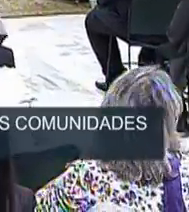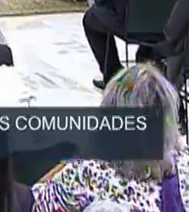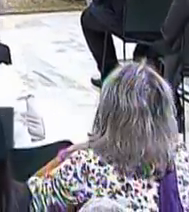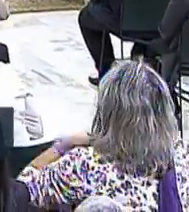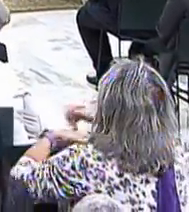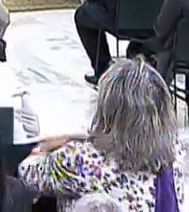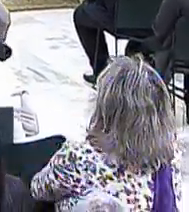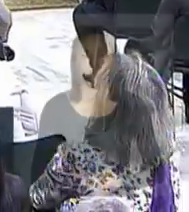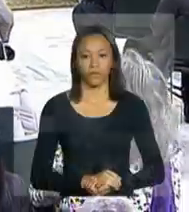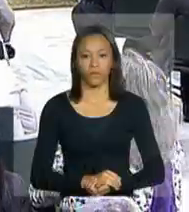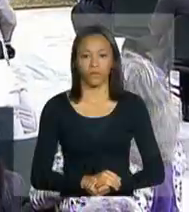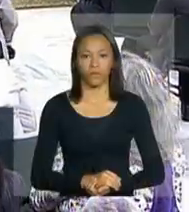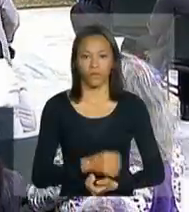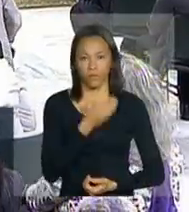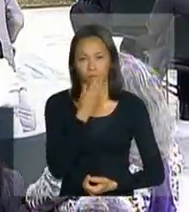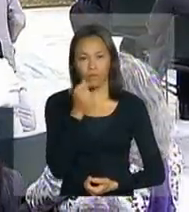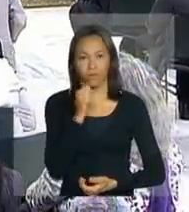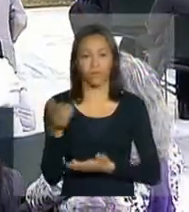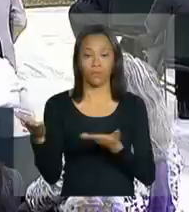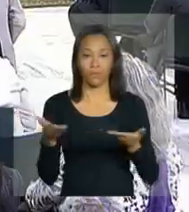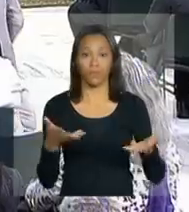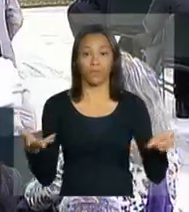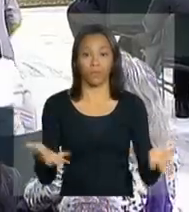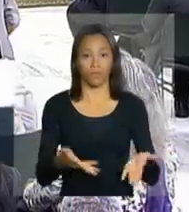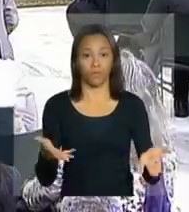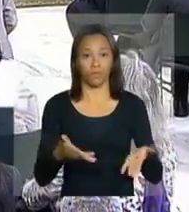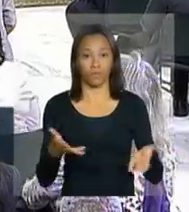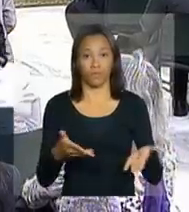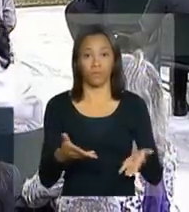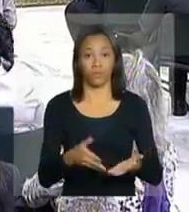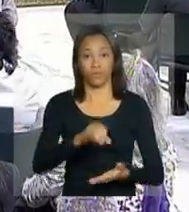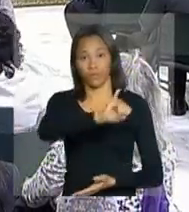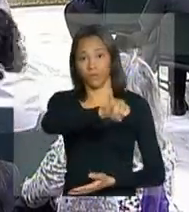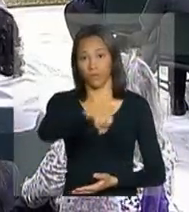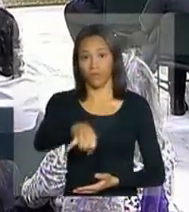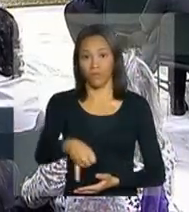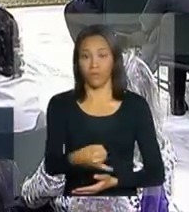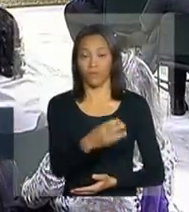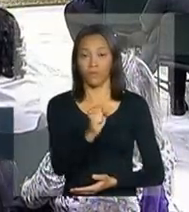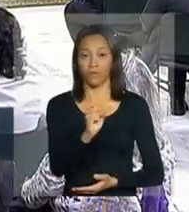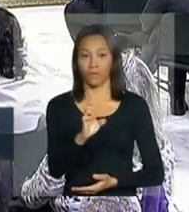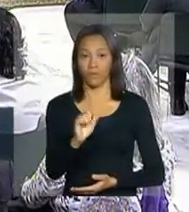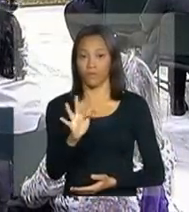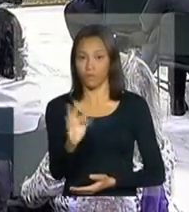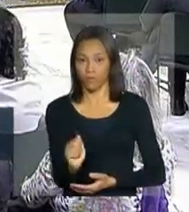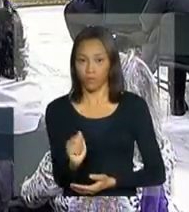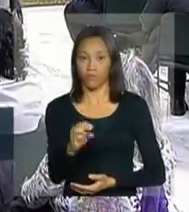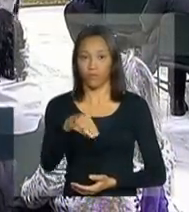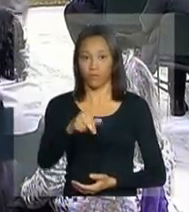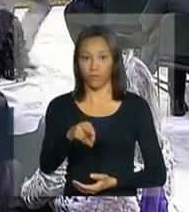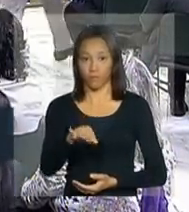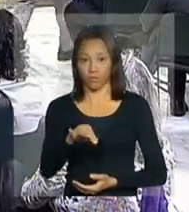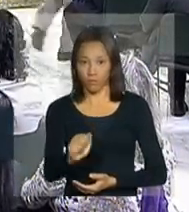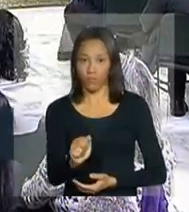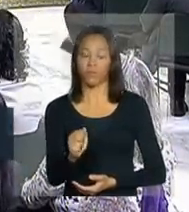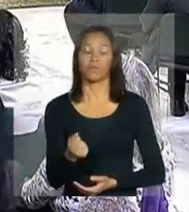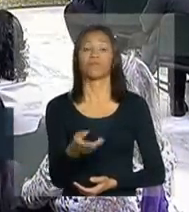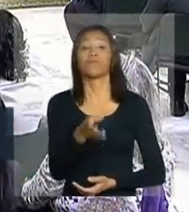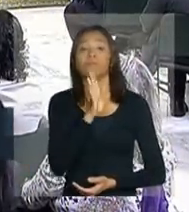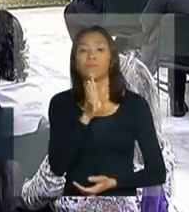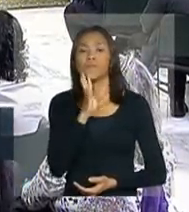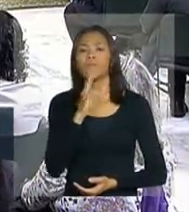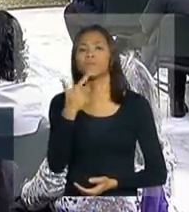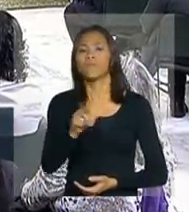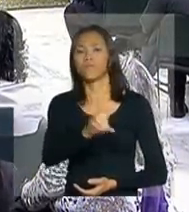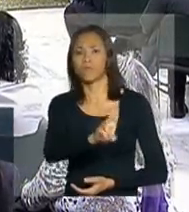senhoras e senhores nesse instante ouviremos as palavras da senhora Josefa Maria da Silva Santos carinhosamente conhecida